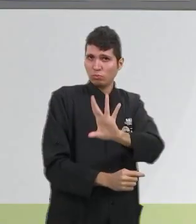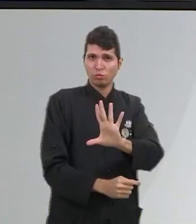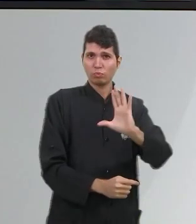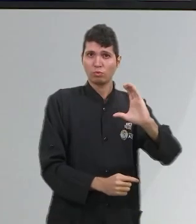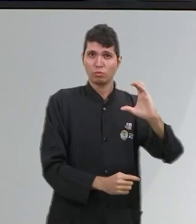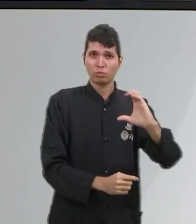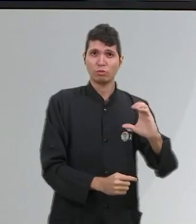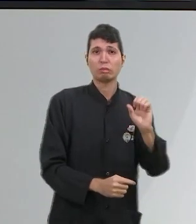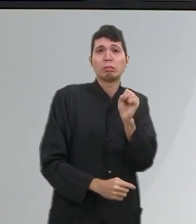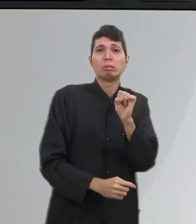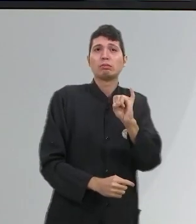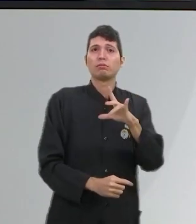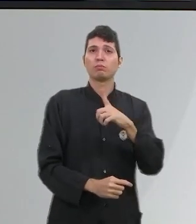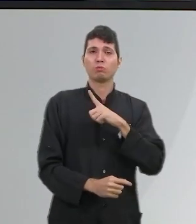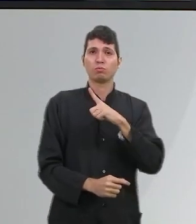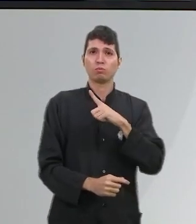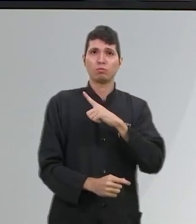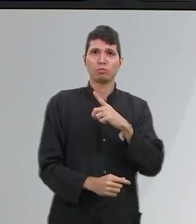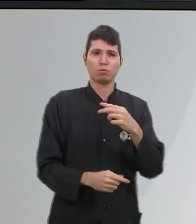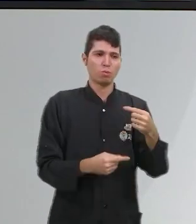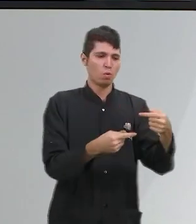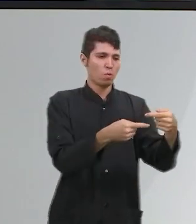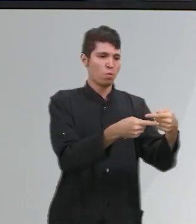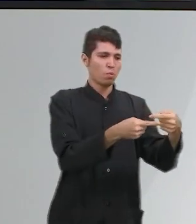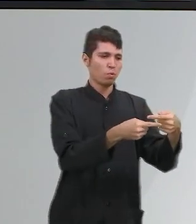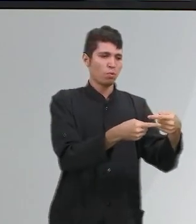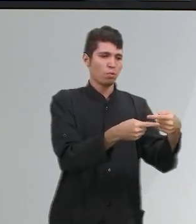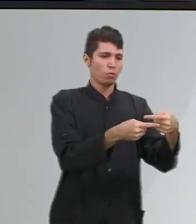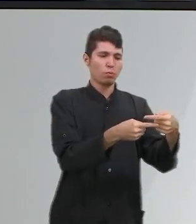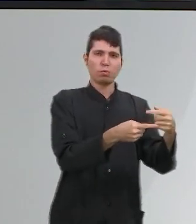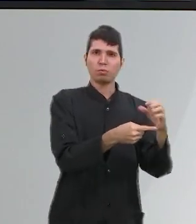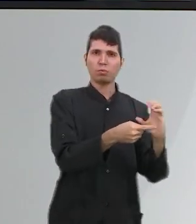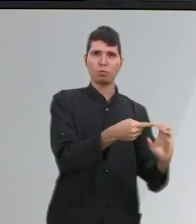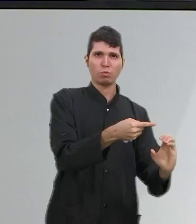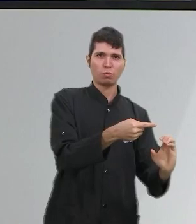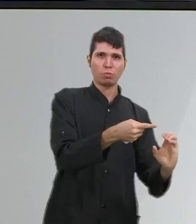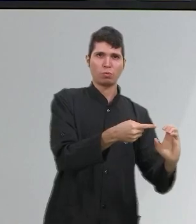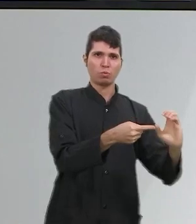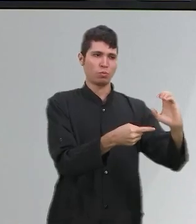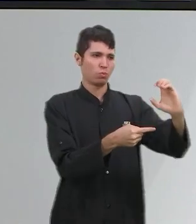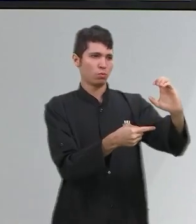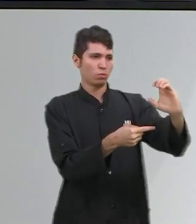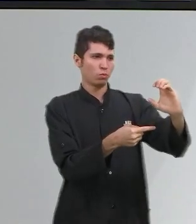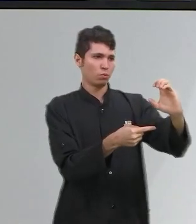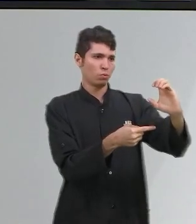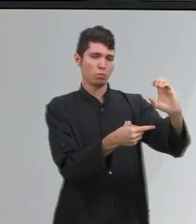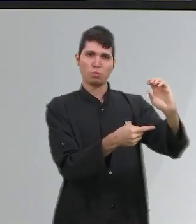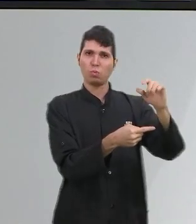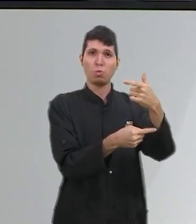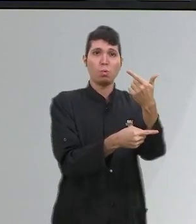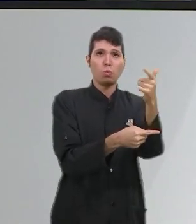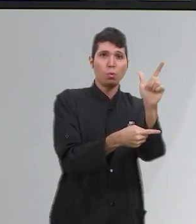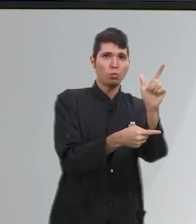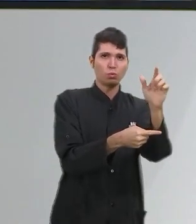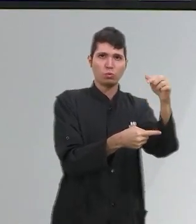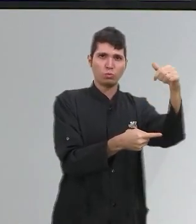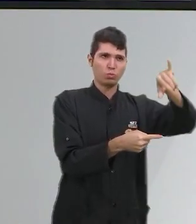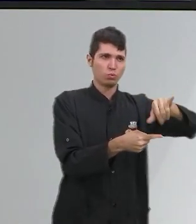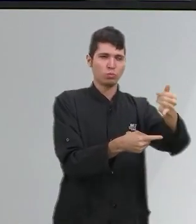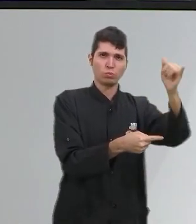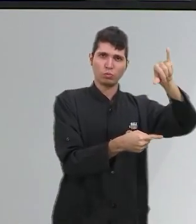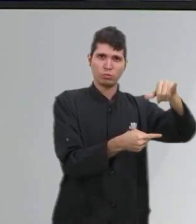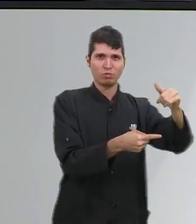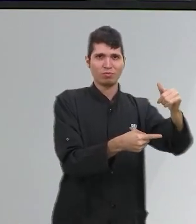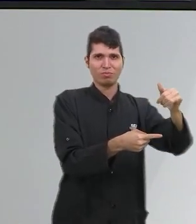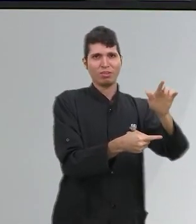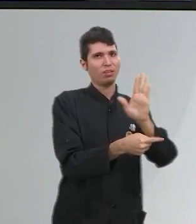existir uma ligação dupla, por exemplo, entre um carbono e entre um outro elemento químico que não seja carbono, aí